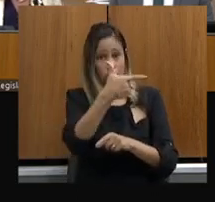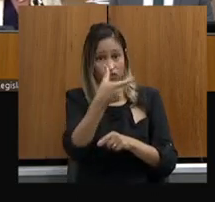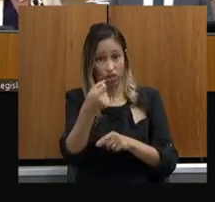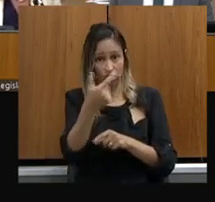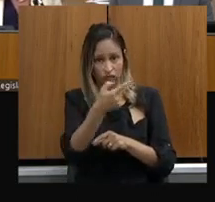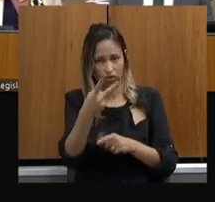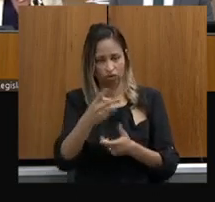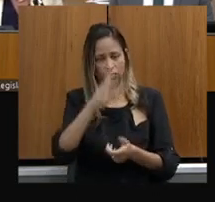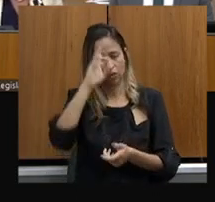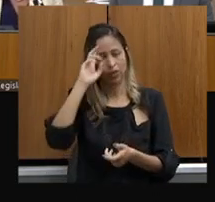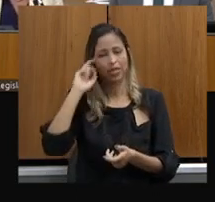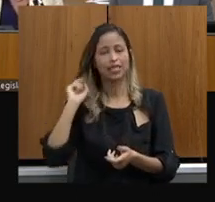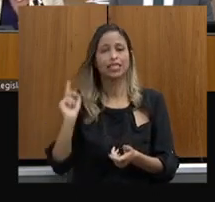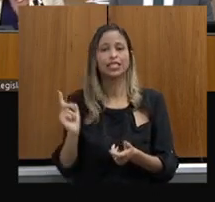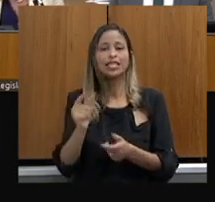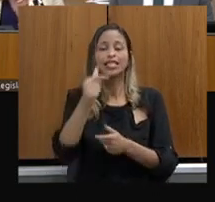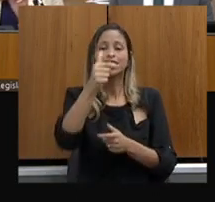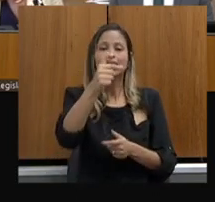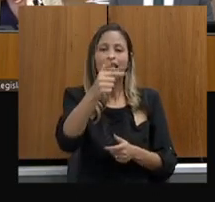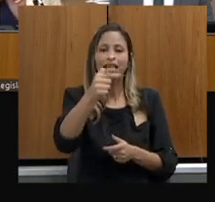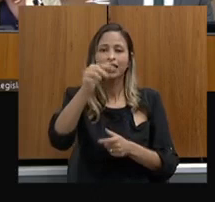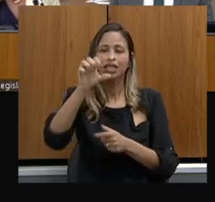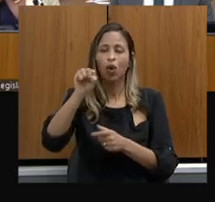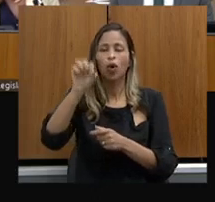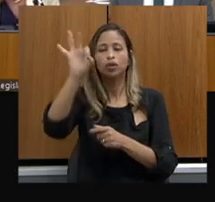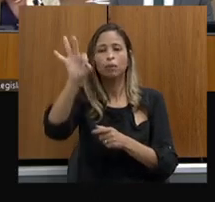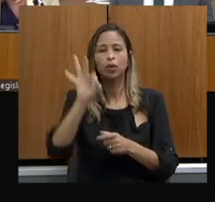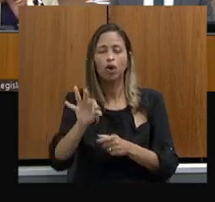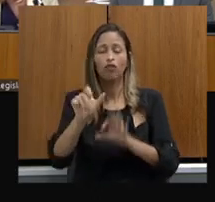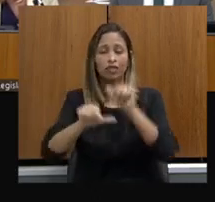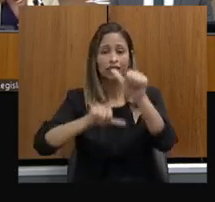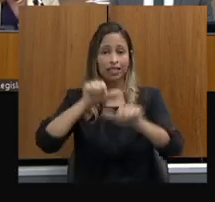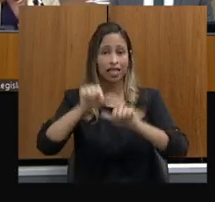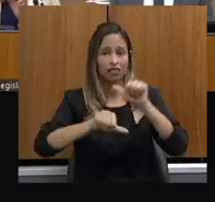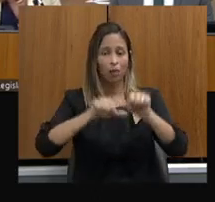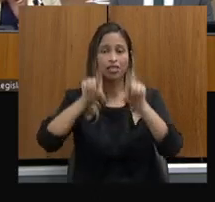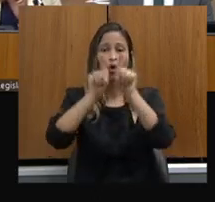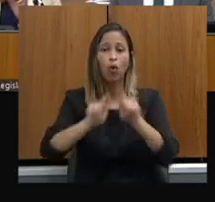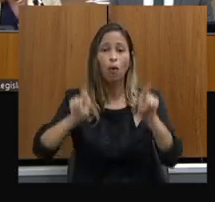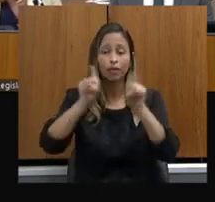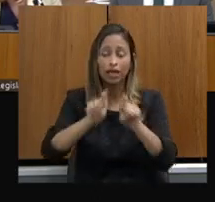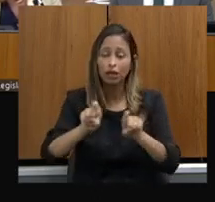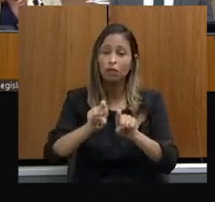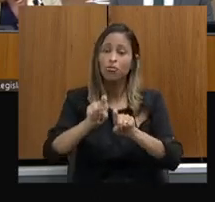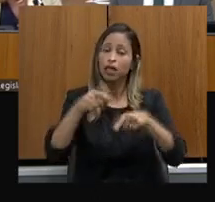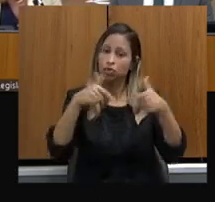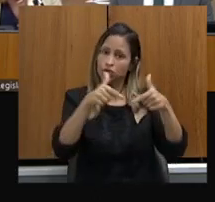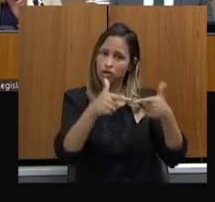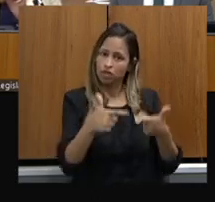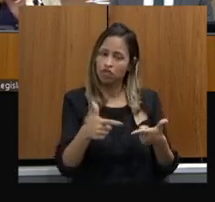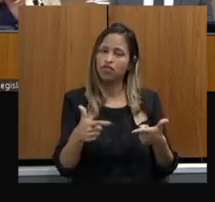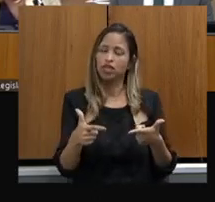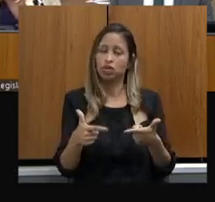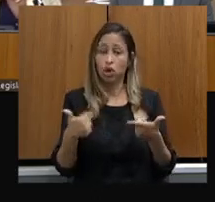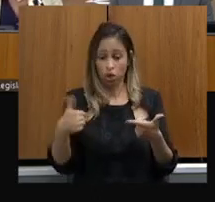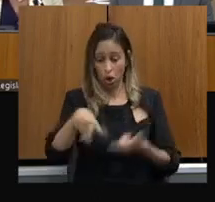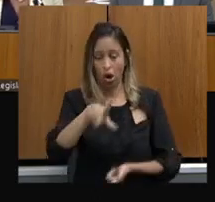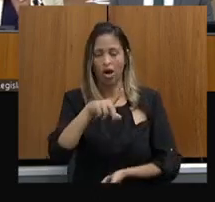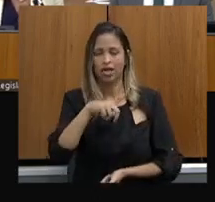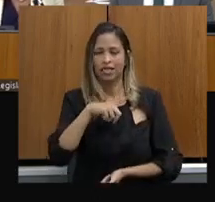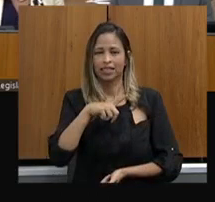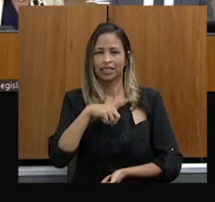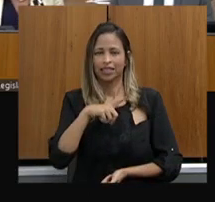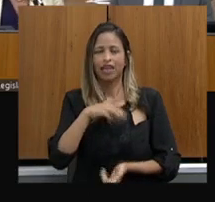2022 o índice de 78.9% de transformação digital do seu serviços a gente teve